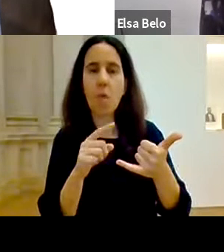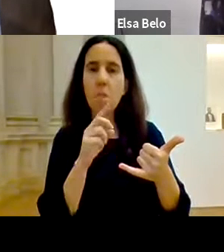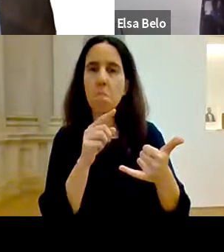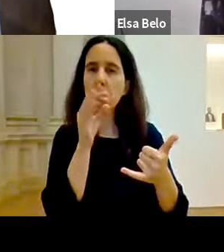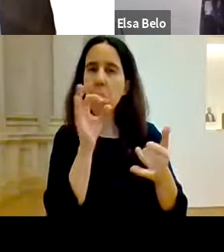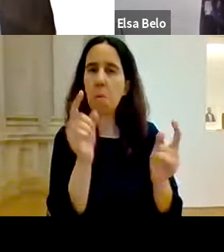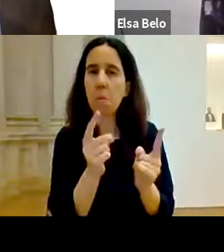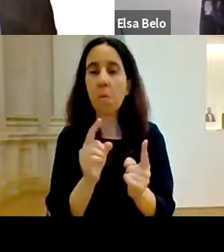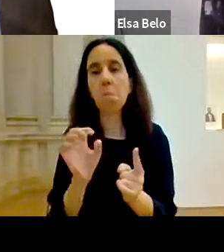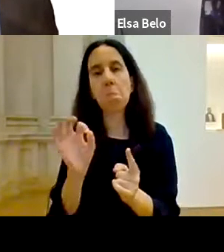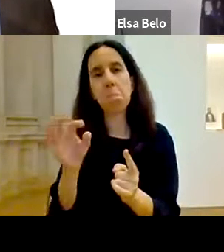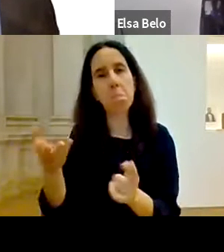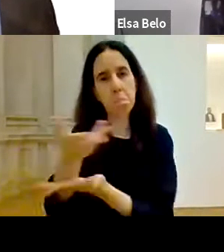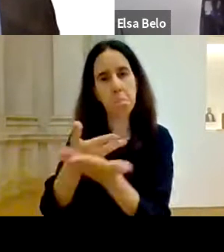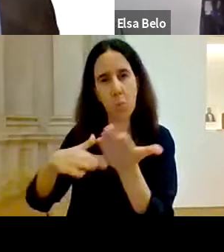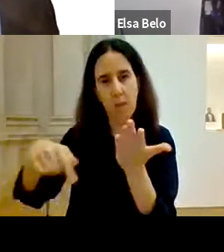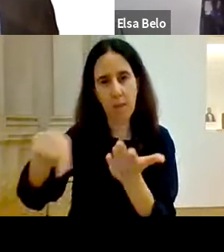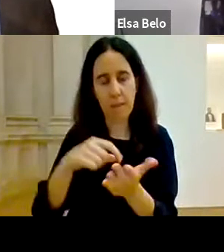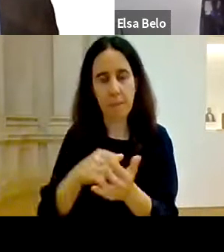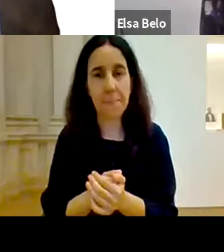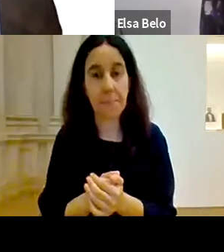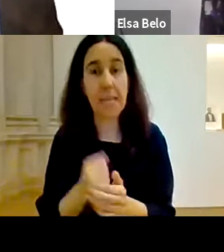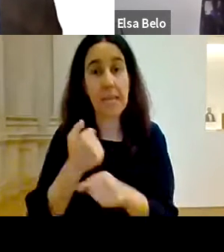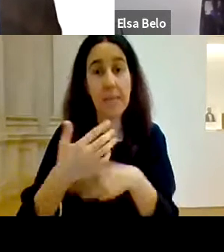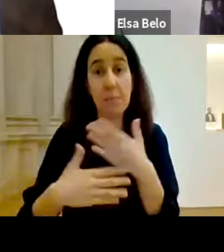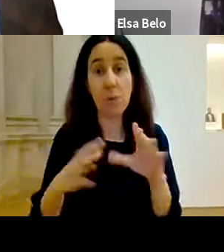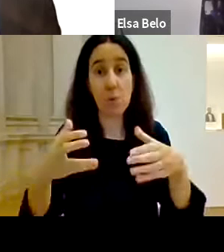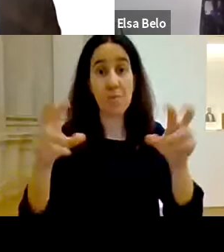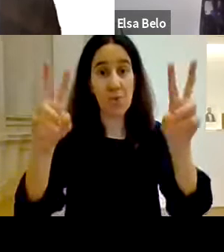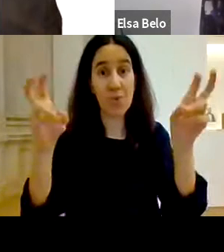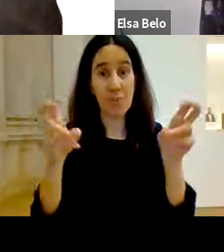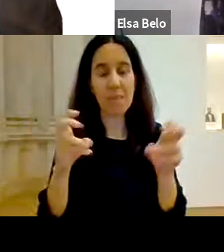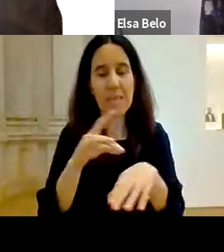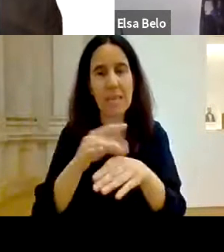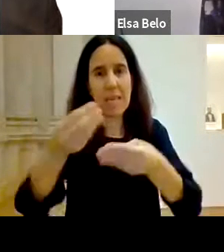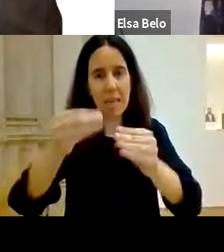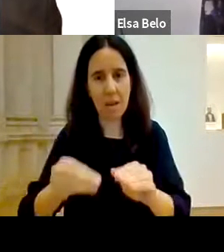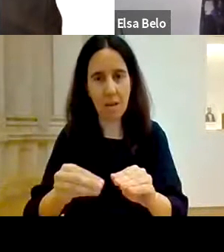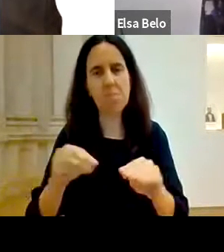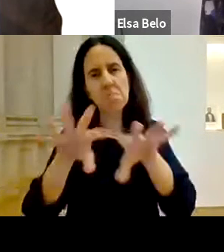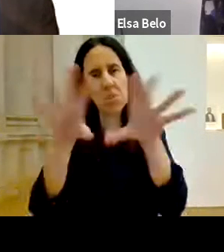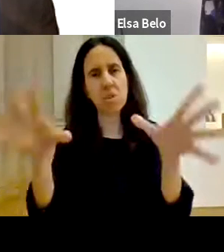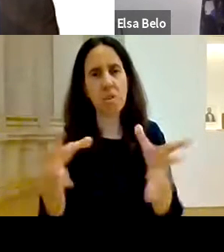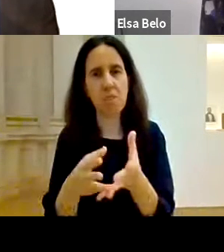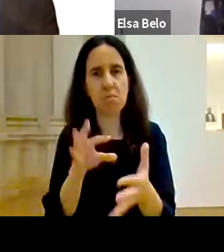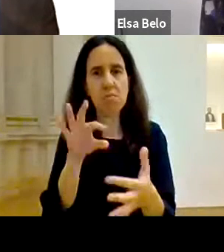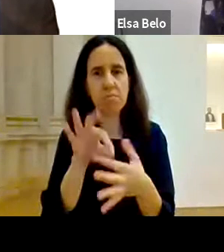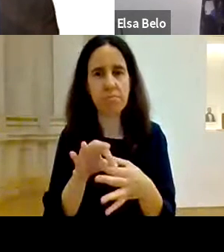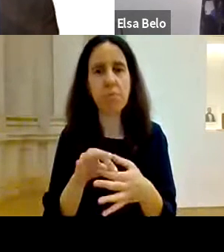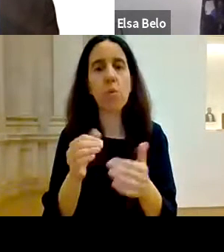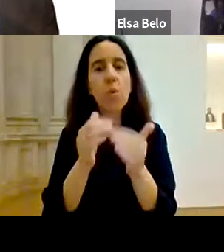densificar. O espírito do grupo de trabalho em relação ao guia, que o guia fosse de utilização geral e para o benefício de